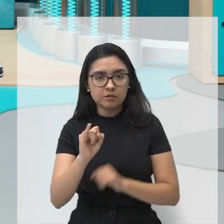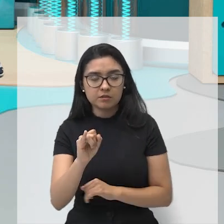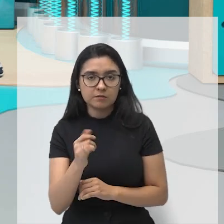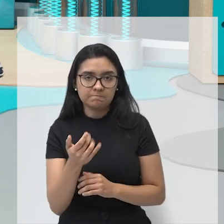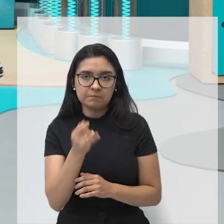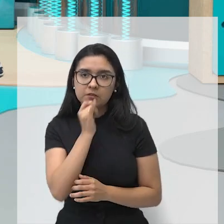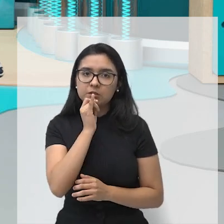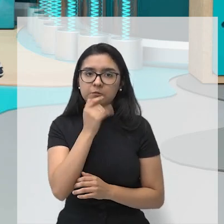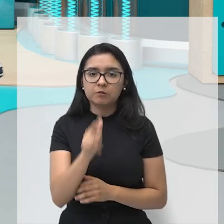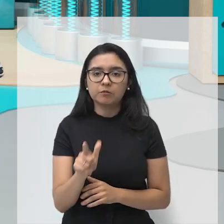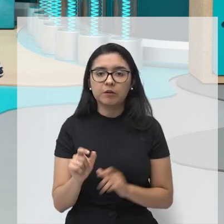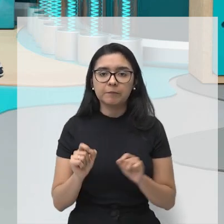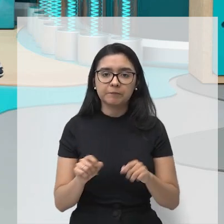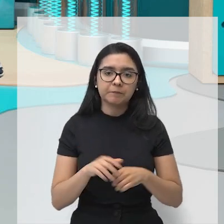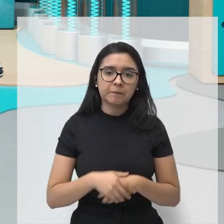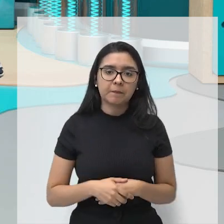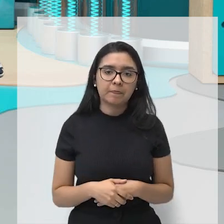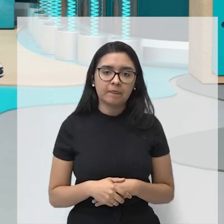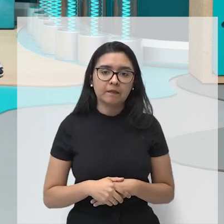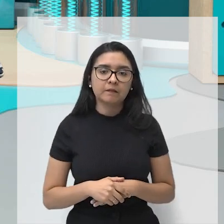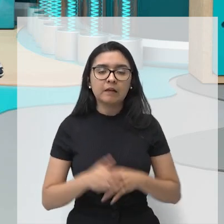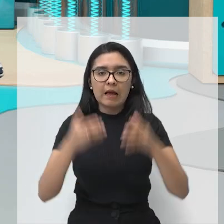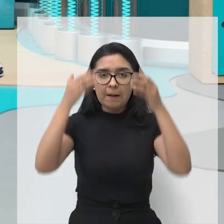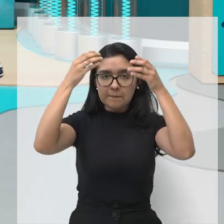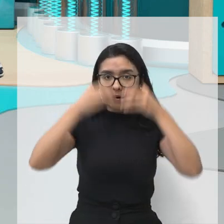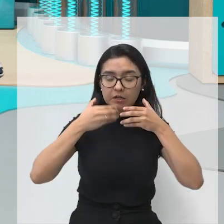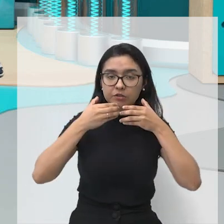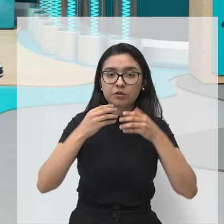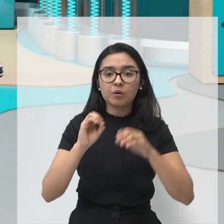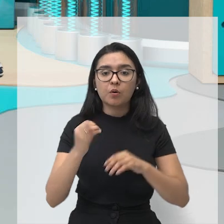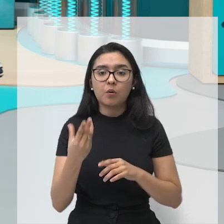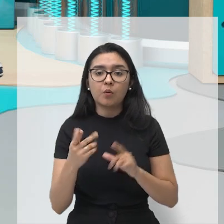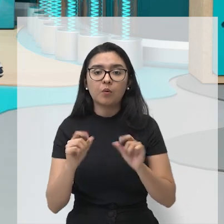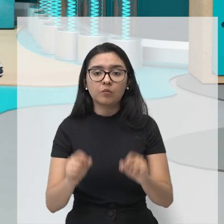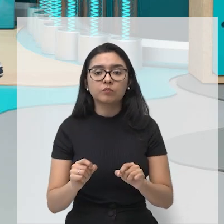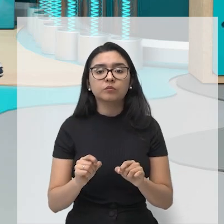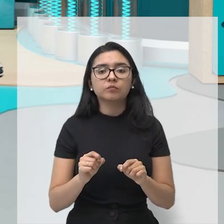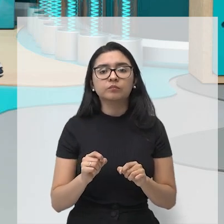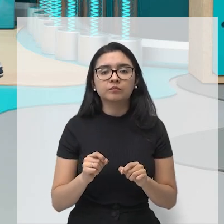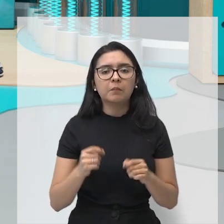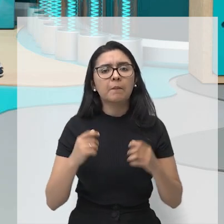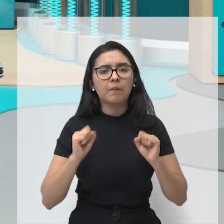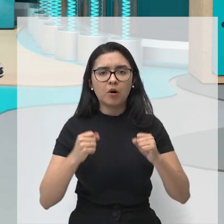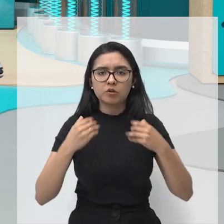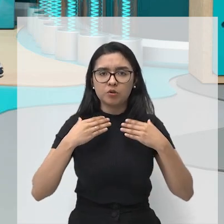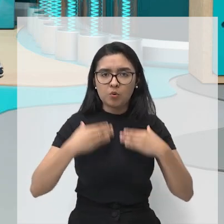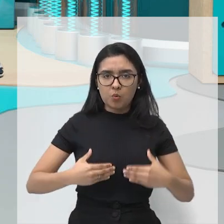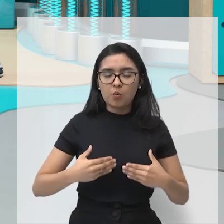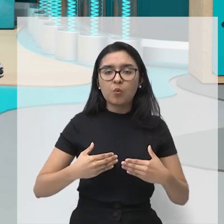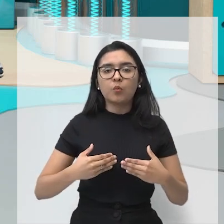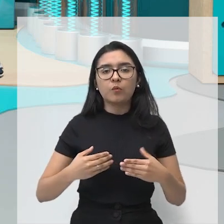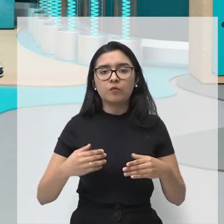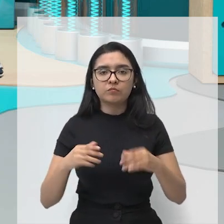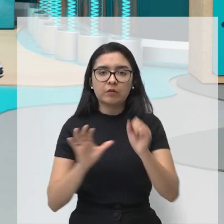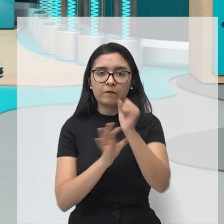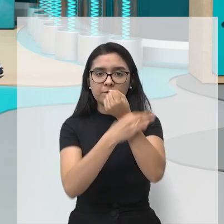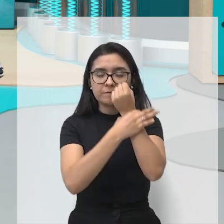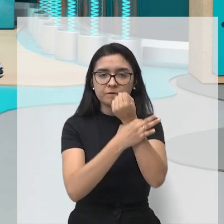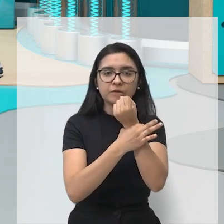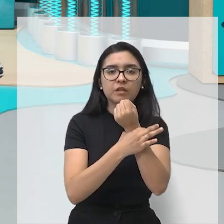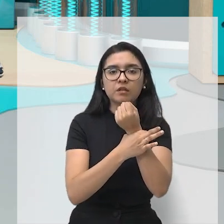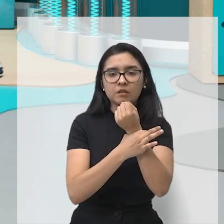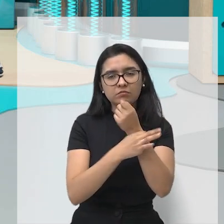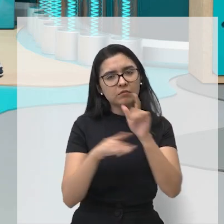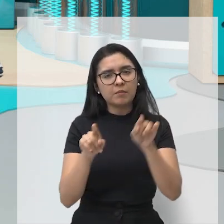você não tem a máscara ou o marcador da mesma cor, pode ser um colete, pode ser uma fita que